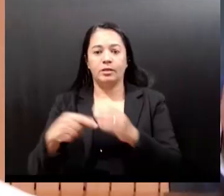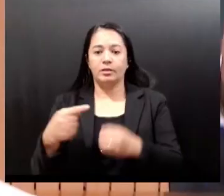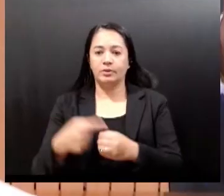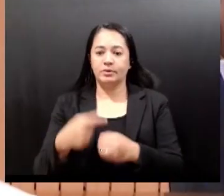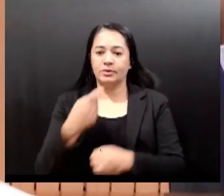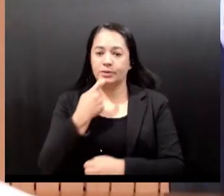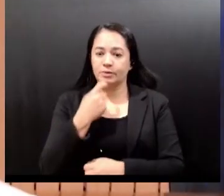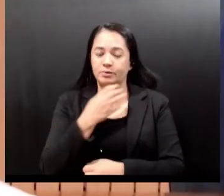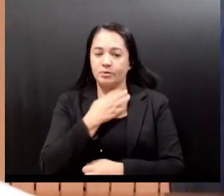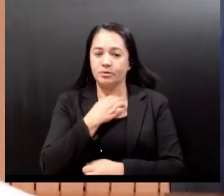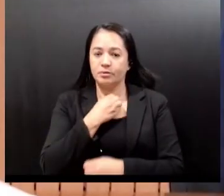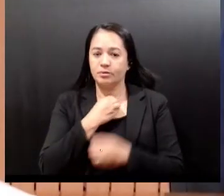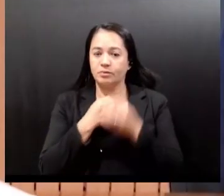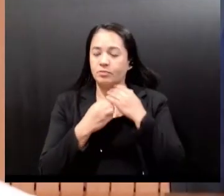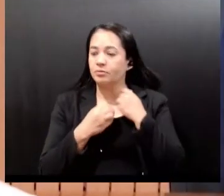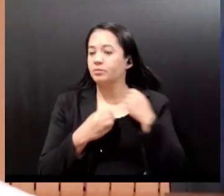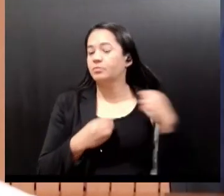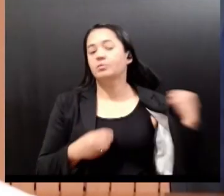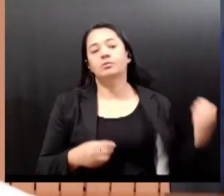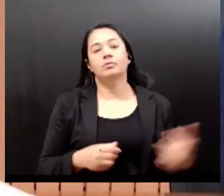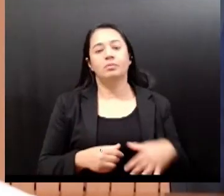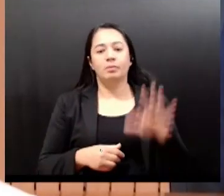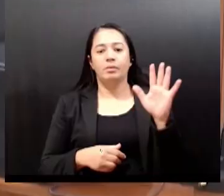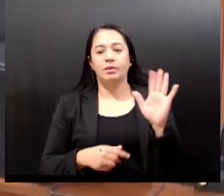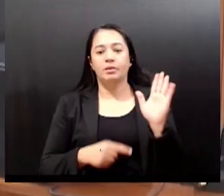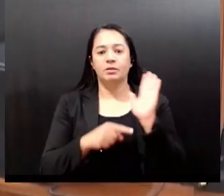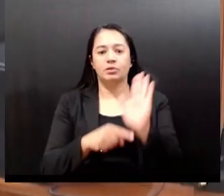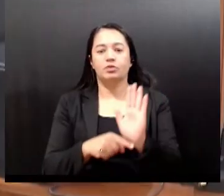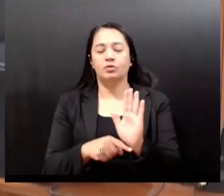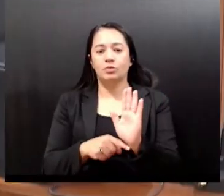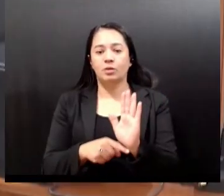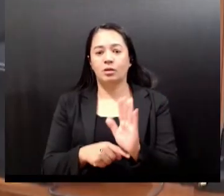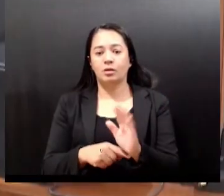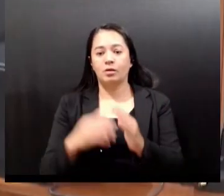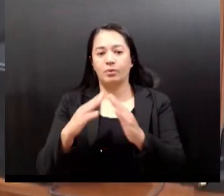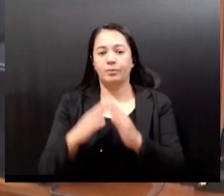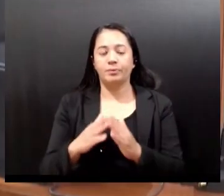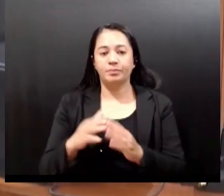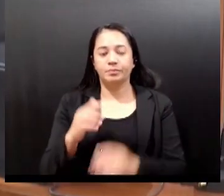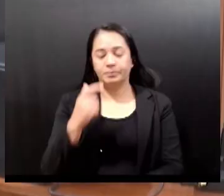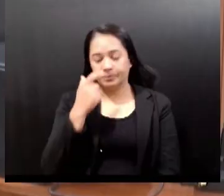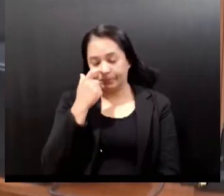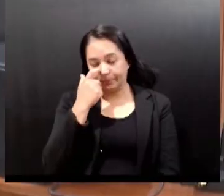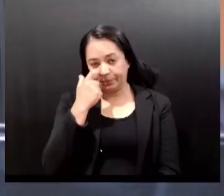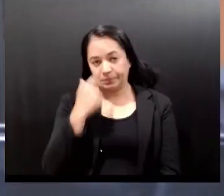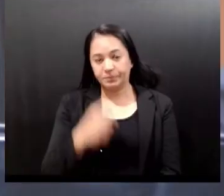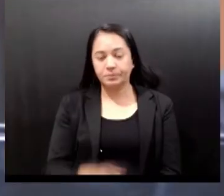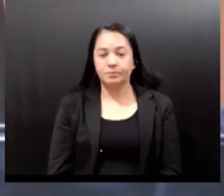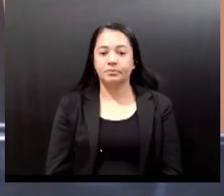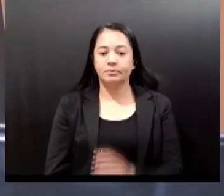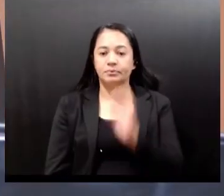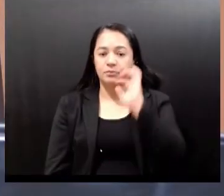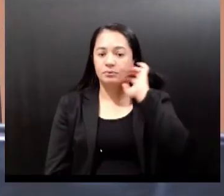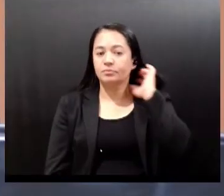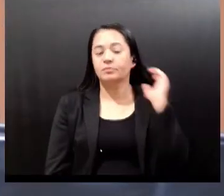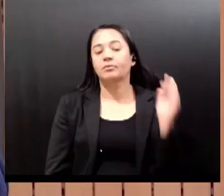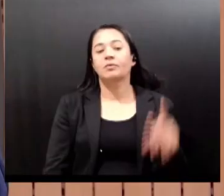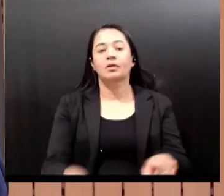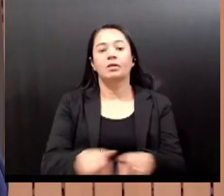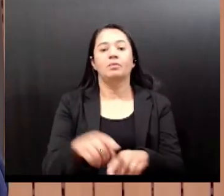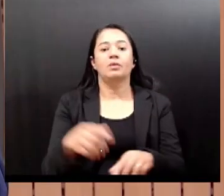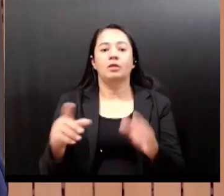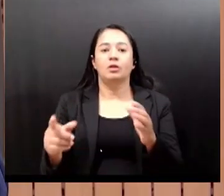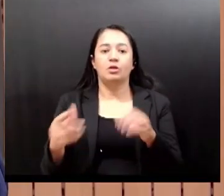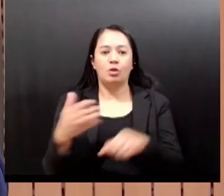dia mais ajudado os moradores da nossa cidade. Além do presidente, participaram do encontro os vereadores Benelima